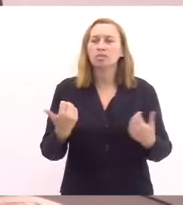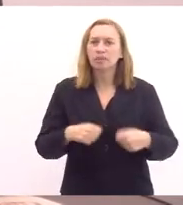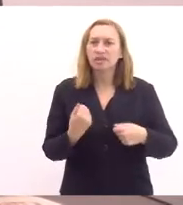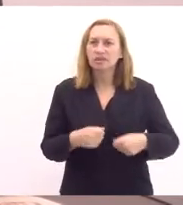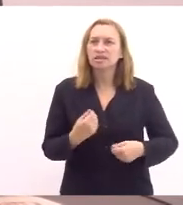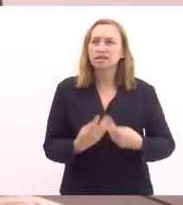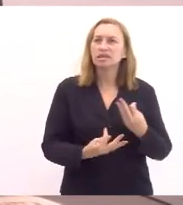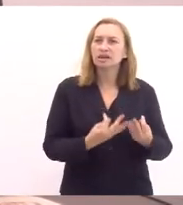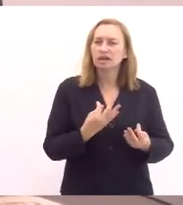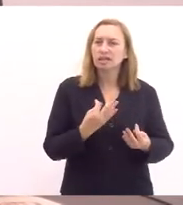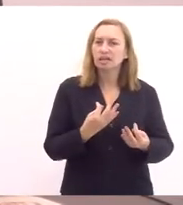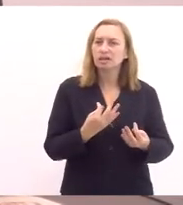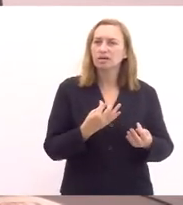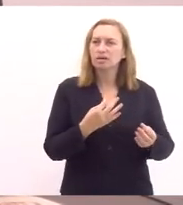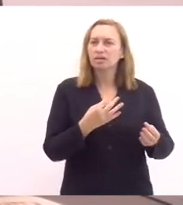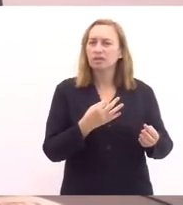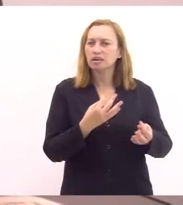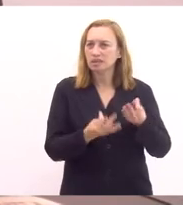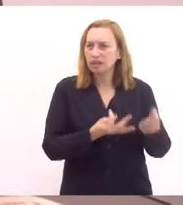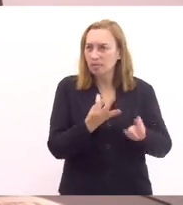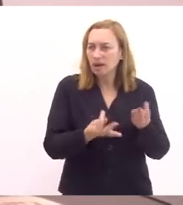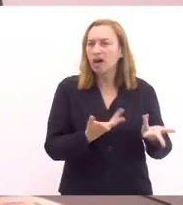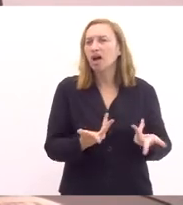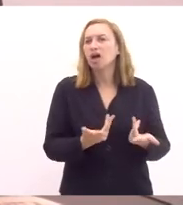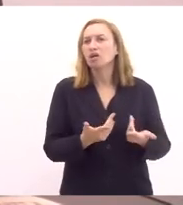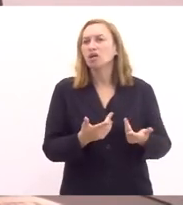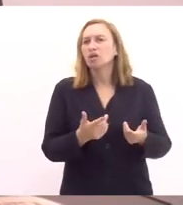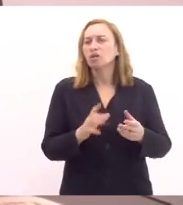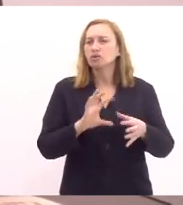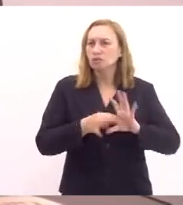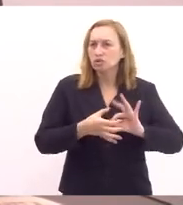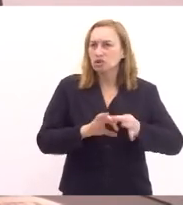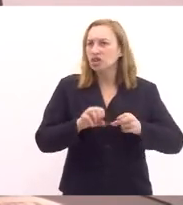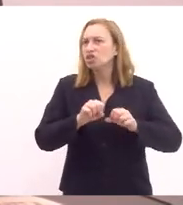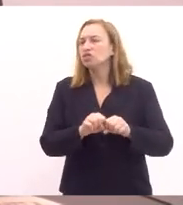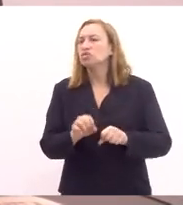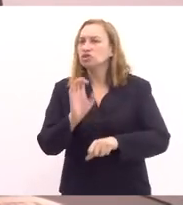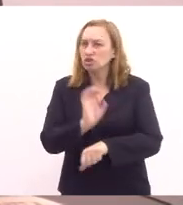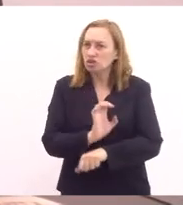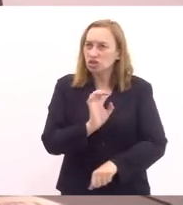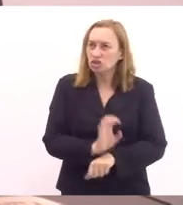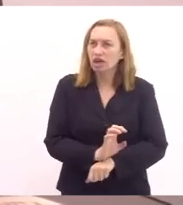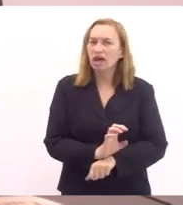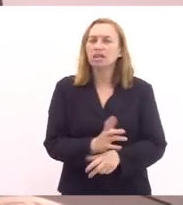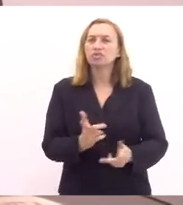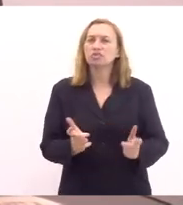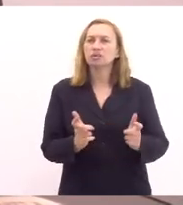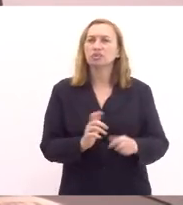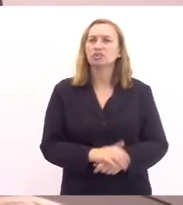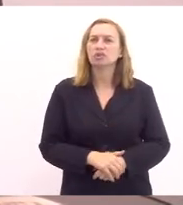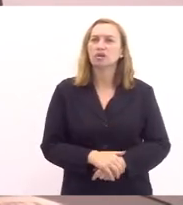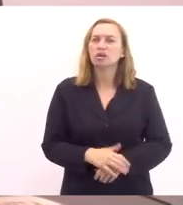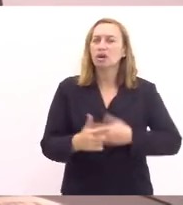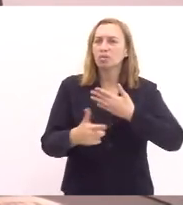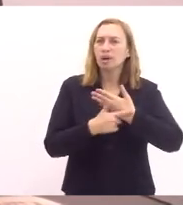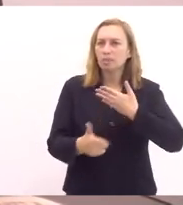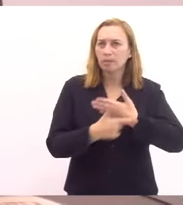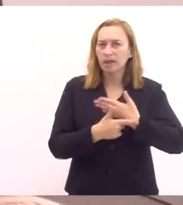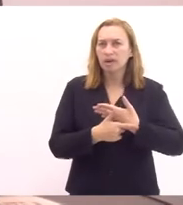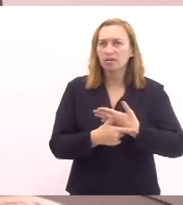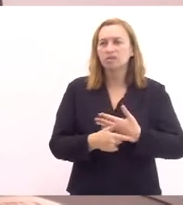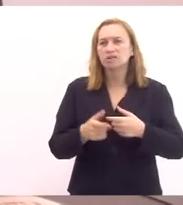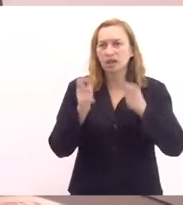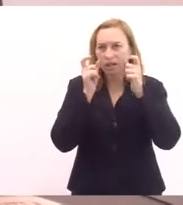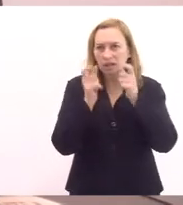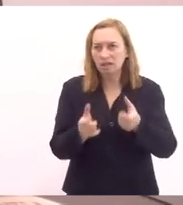tá precisa trabalhar e aí falando é um contexto mais amplo de estado de região metropolitana é a questão do papel da atenção